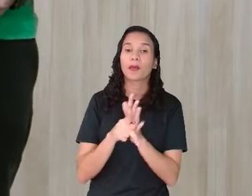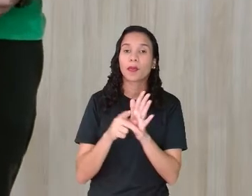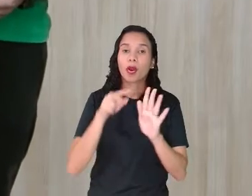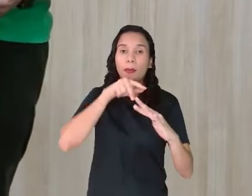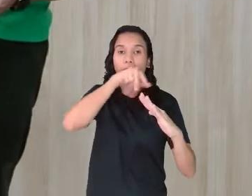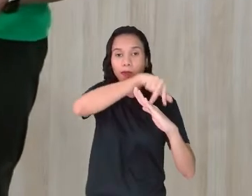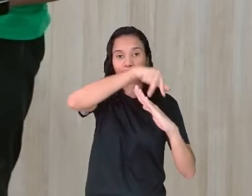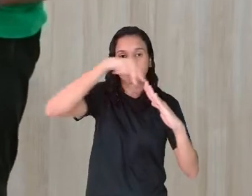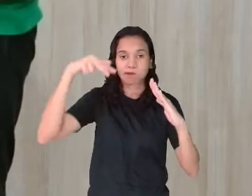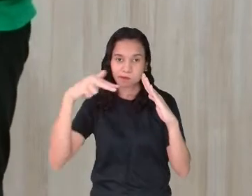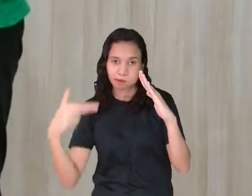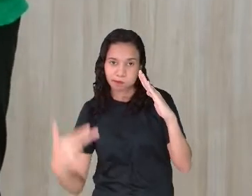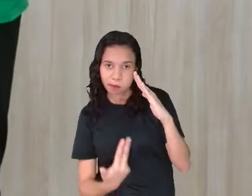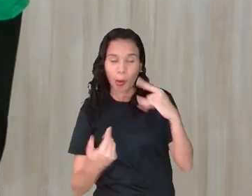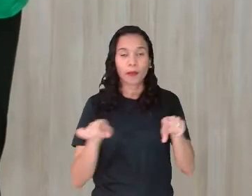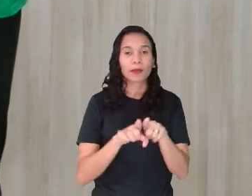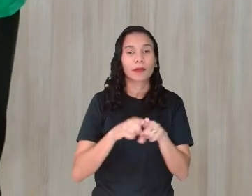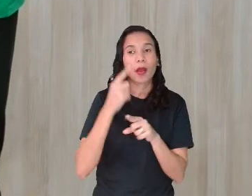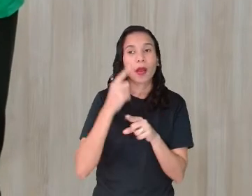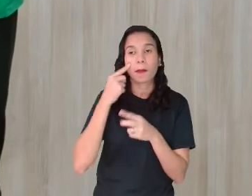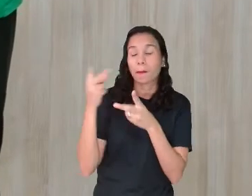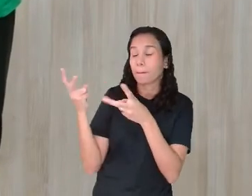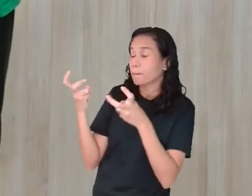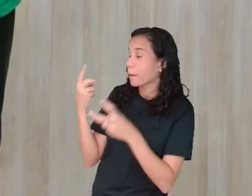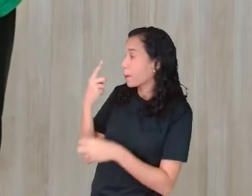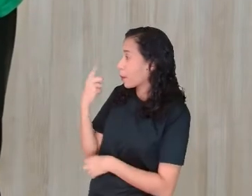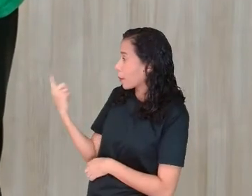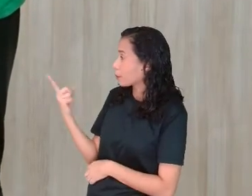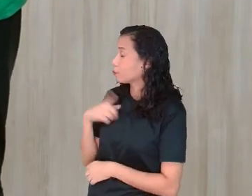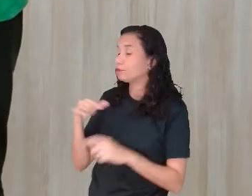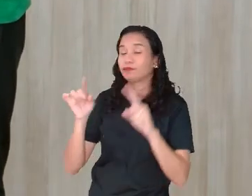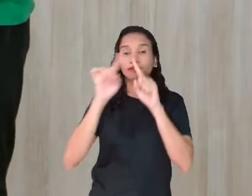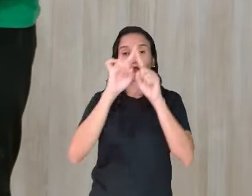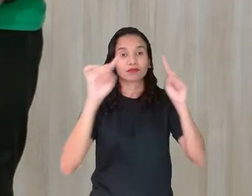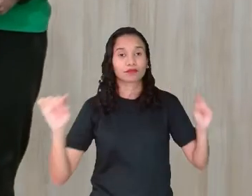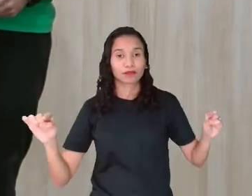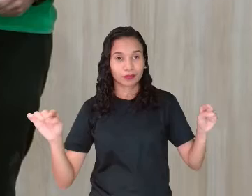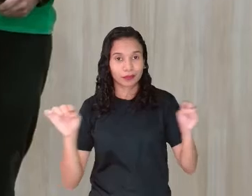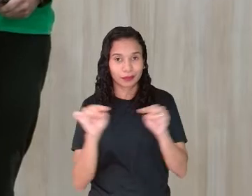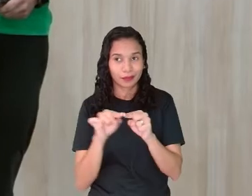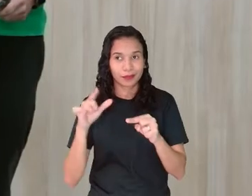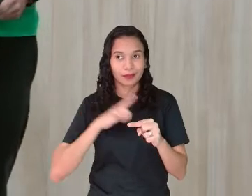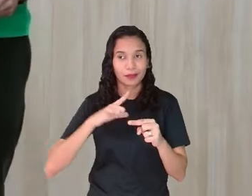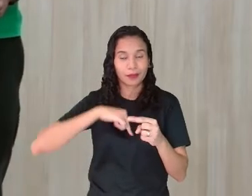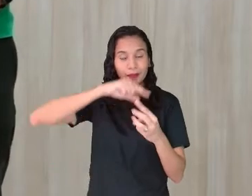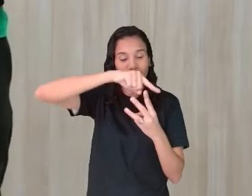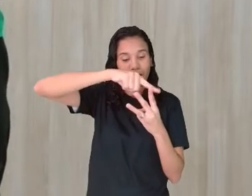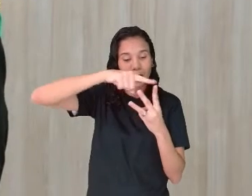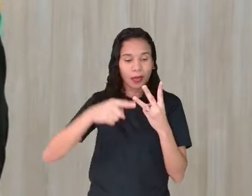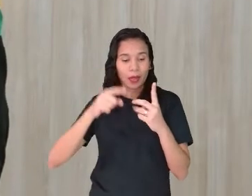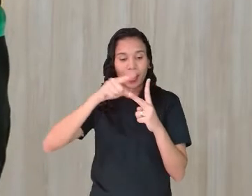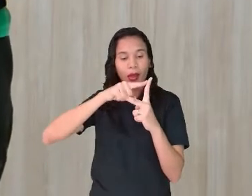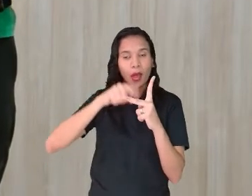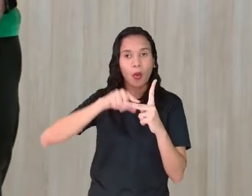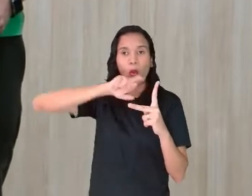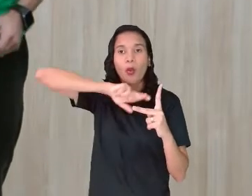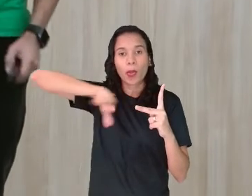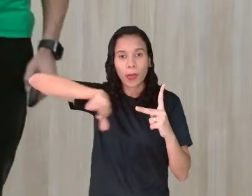também, certo? Então, pode observar aí, ó, que esse triângulo aí, ele apresenta 3 ângulos